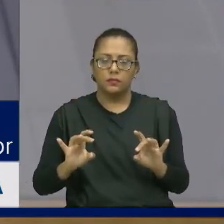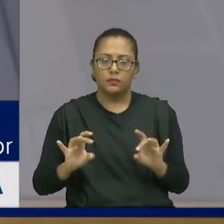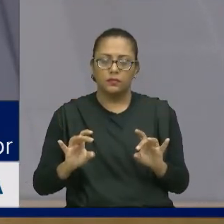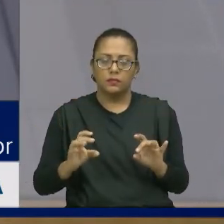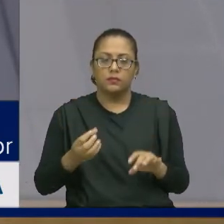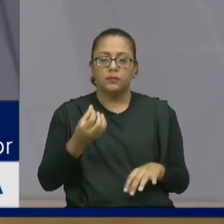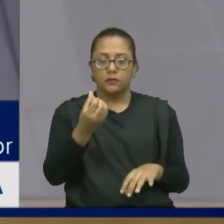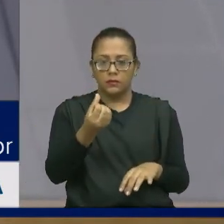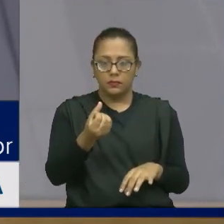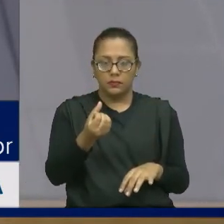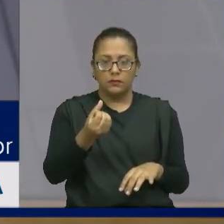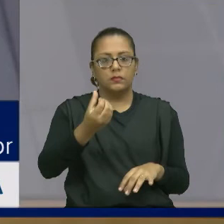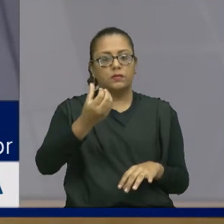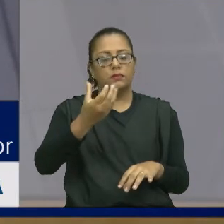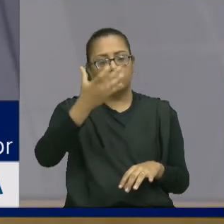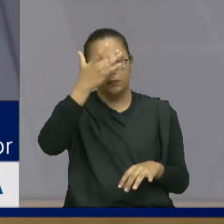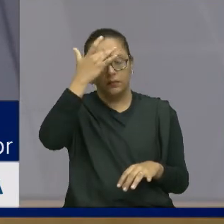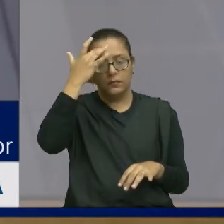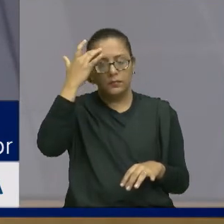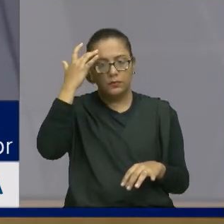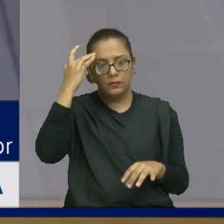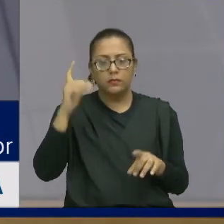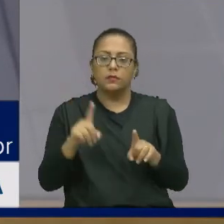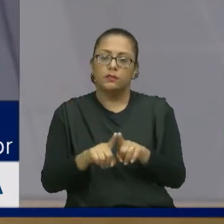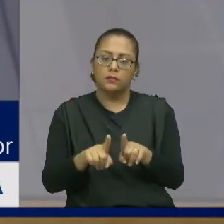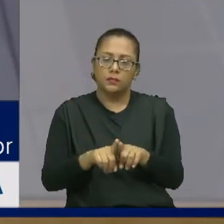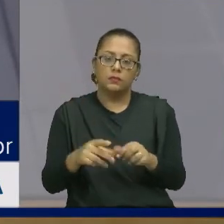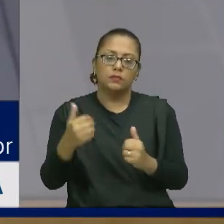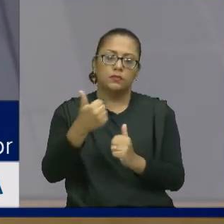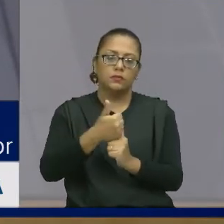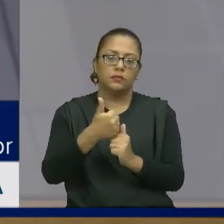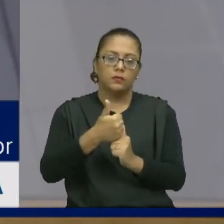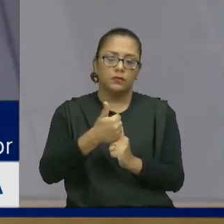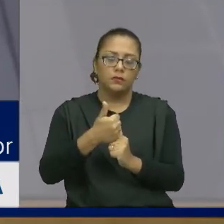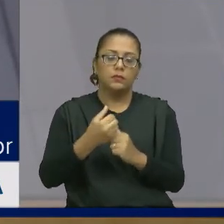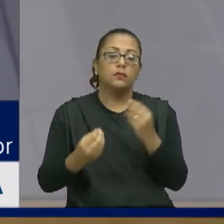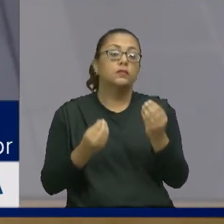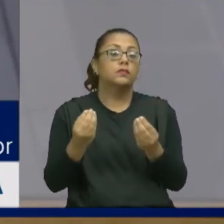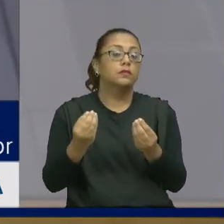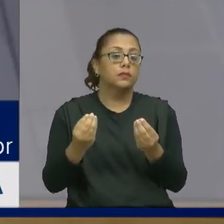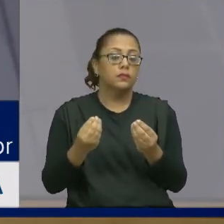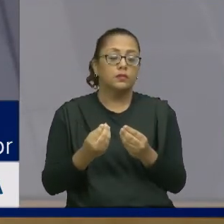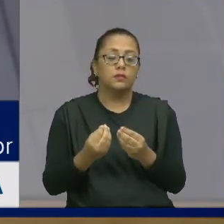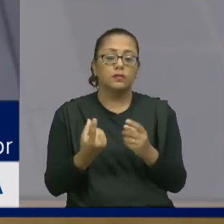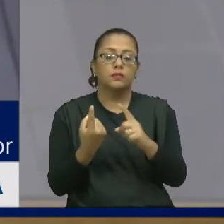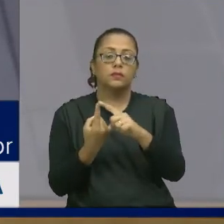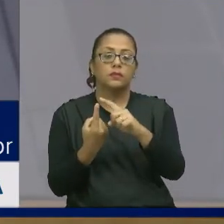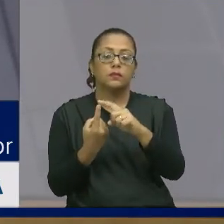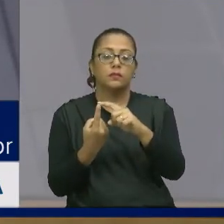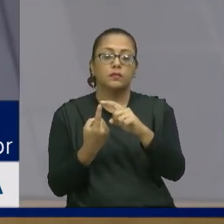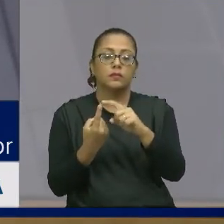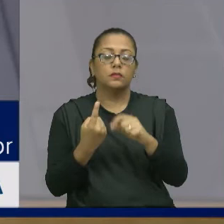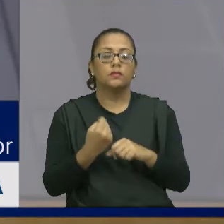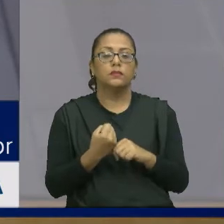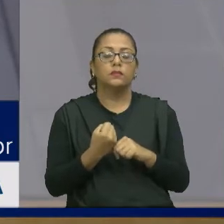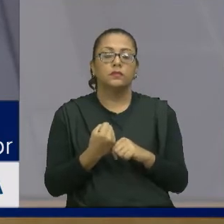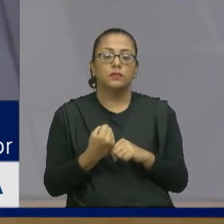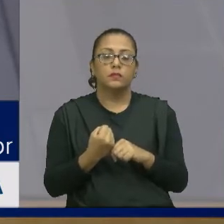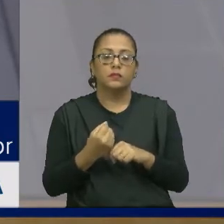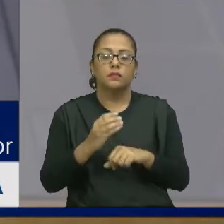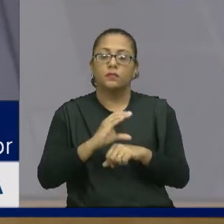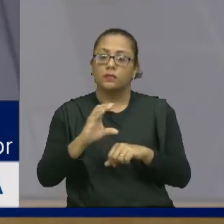membros efetivos e seus respectivos suplentes da seguinte forma. 1. Conselheiro servidor